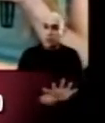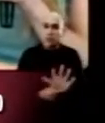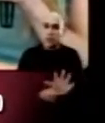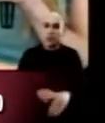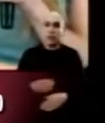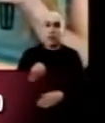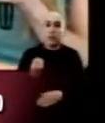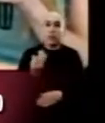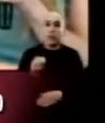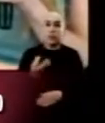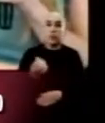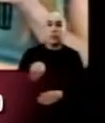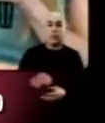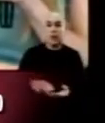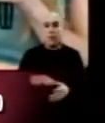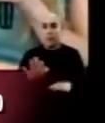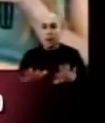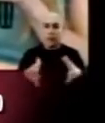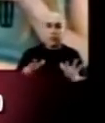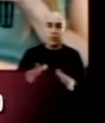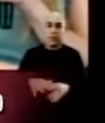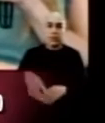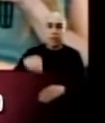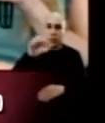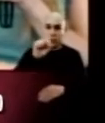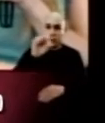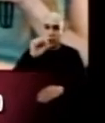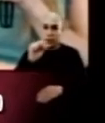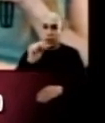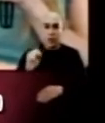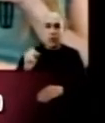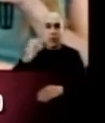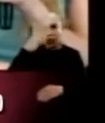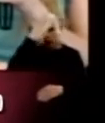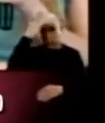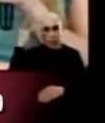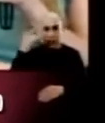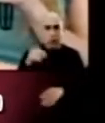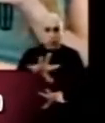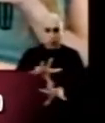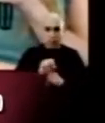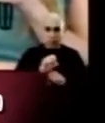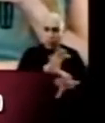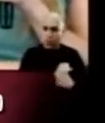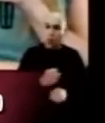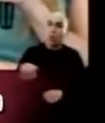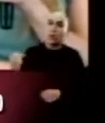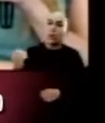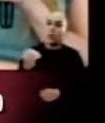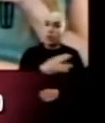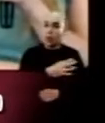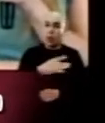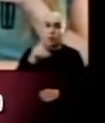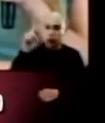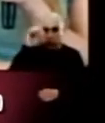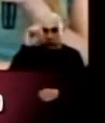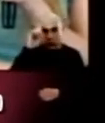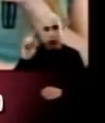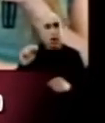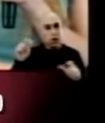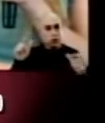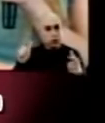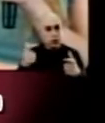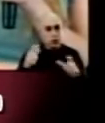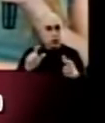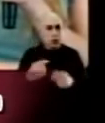que no momento nós estamos com média de 88 casos novos por dia da doença, com uma queda do